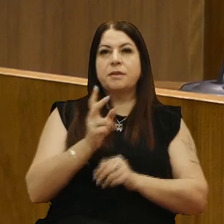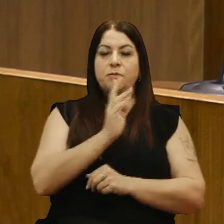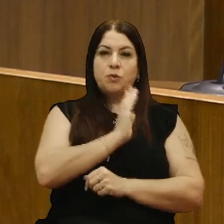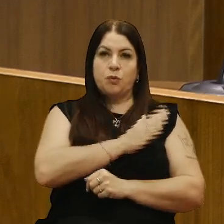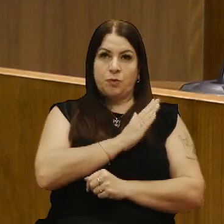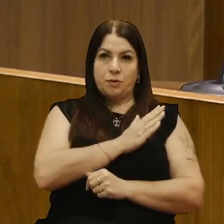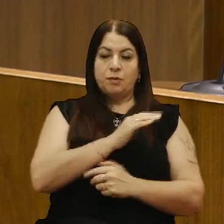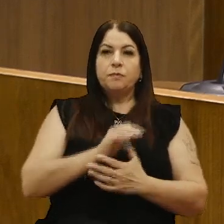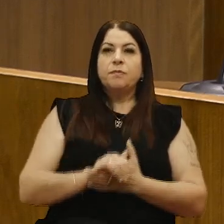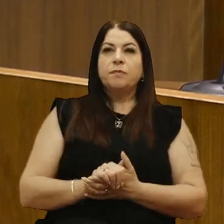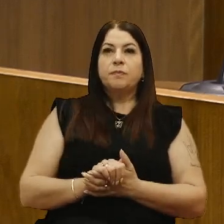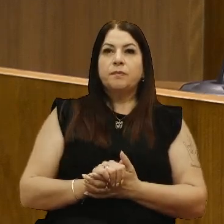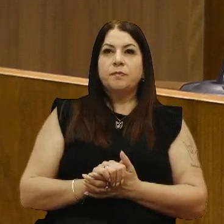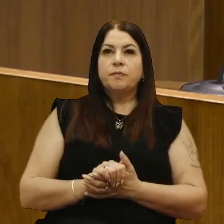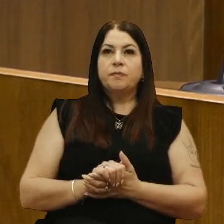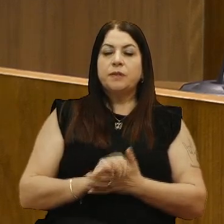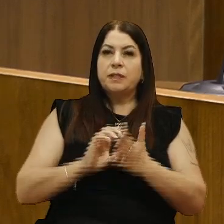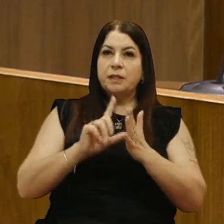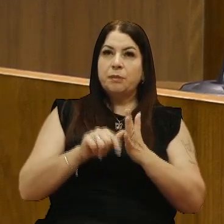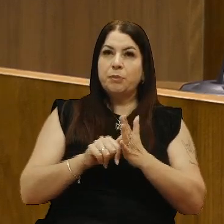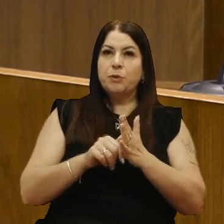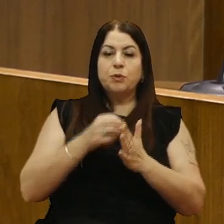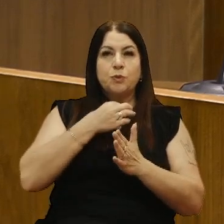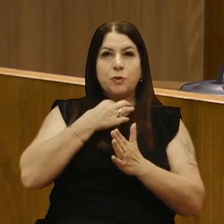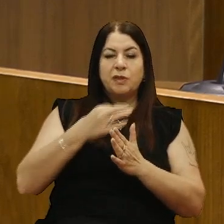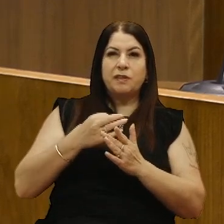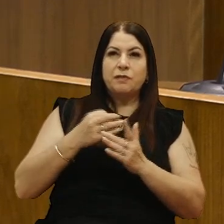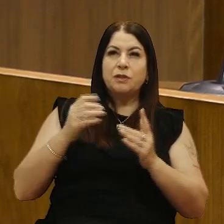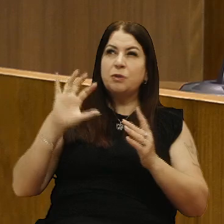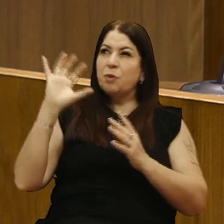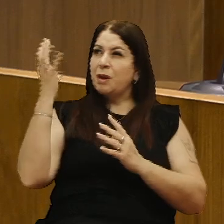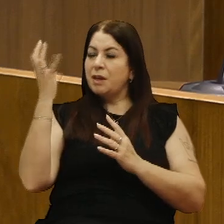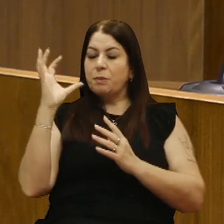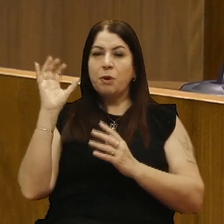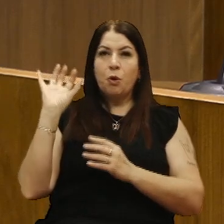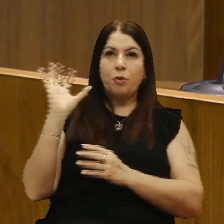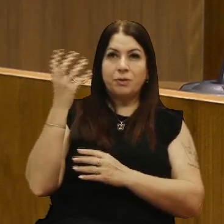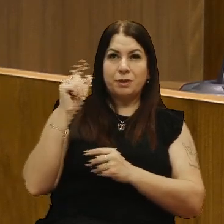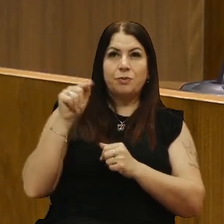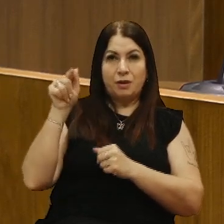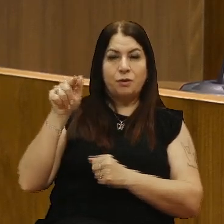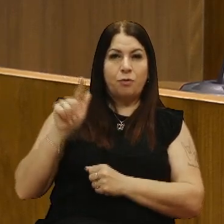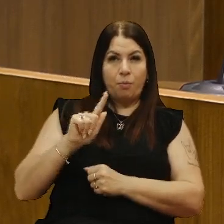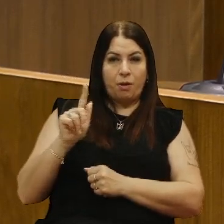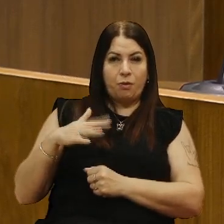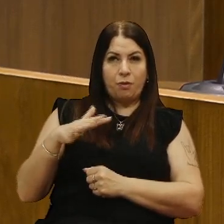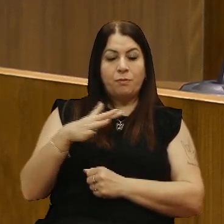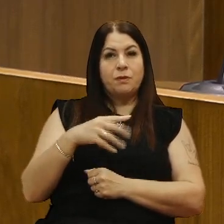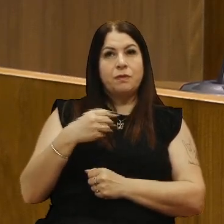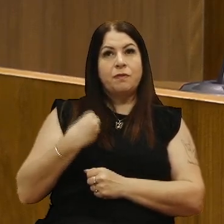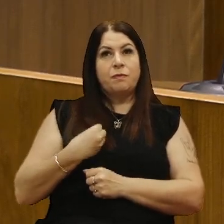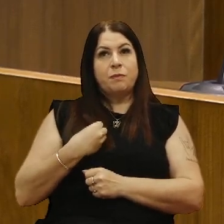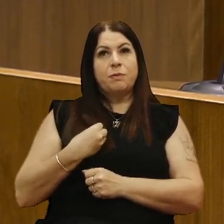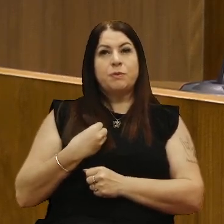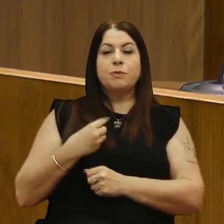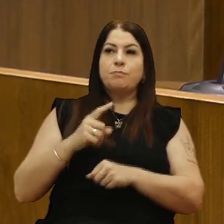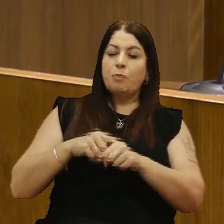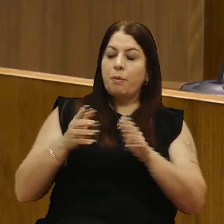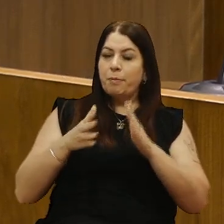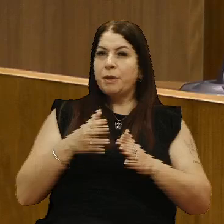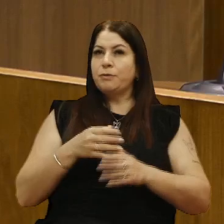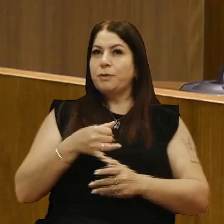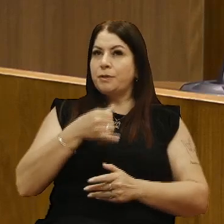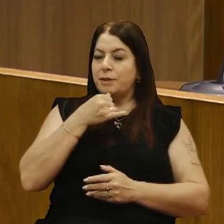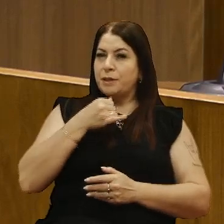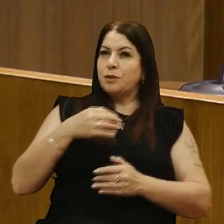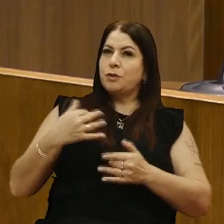corações. Após os terríveis desastres climáticos que atingiram Galópolis, vivemos momentos de dor, perda